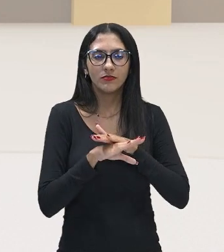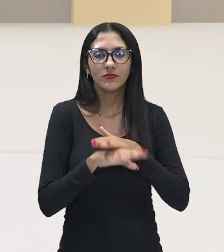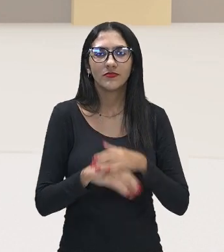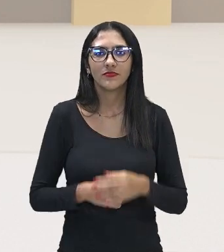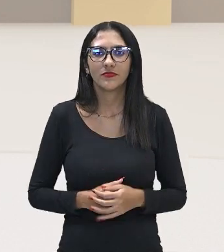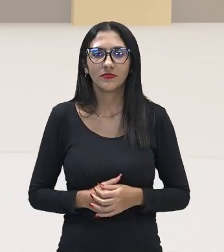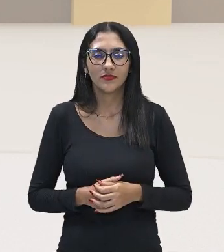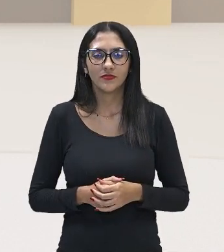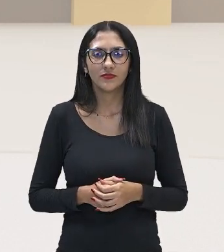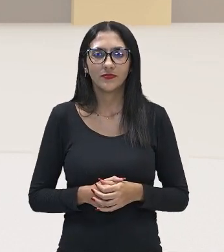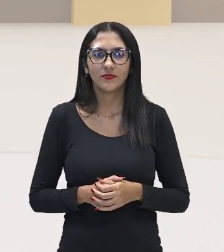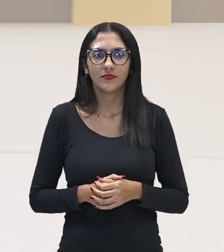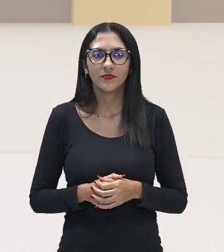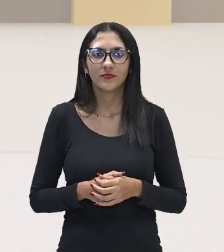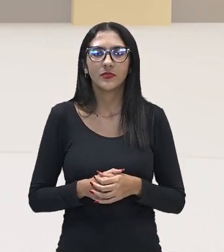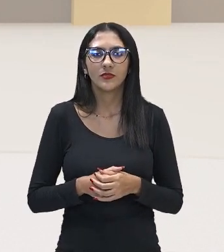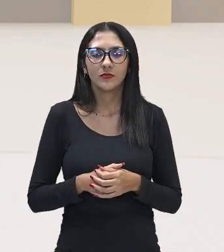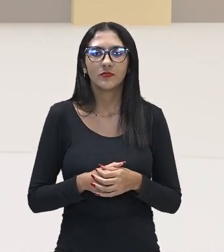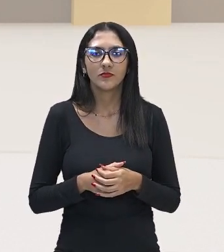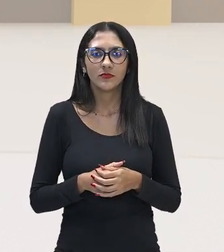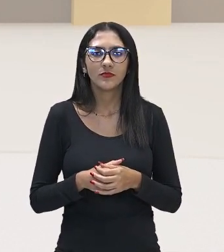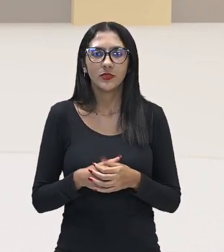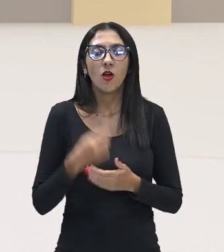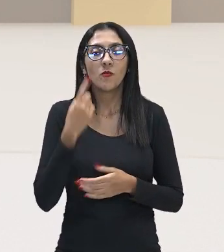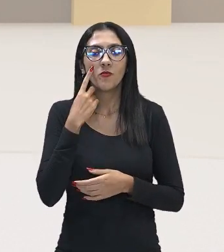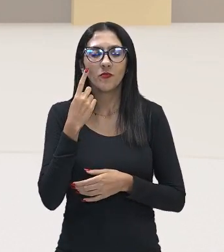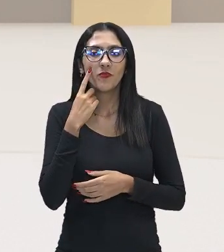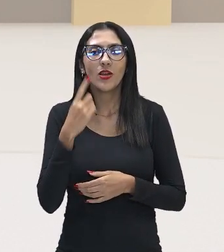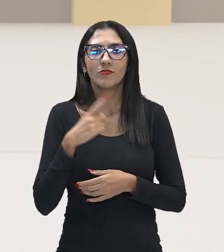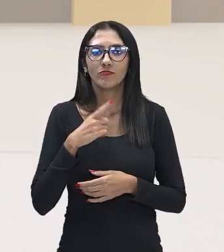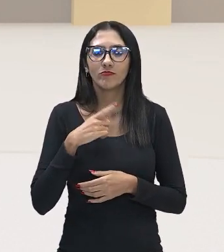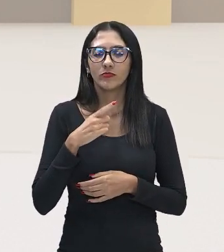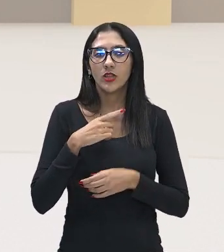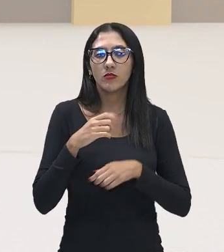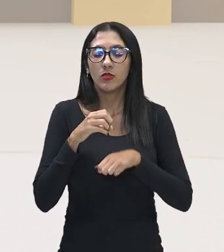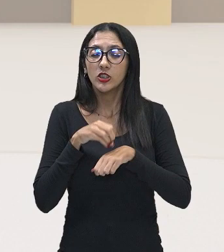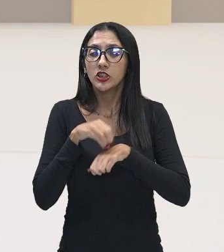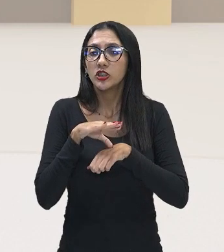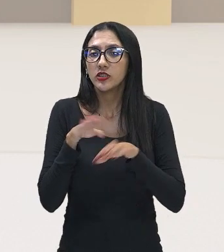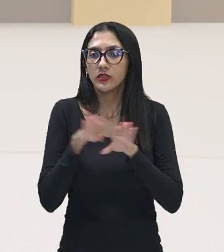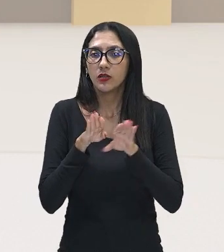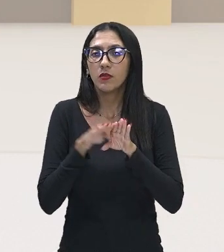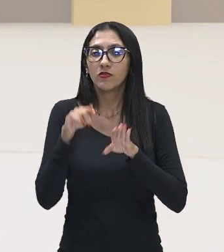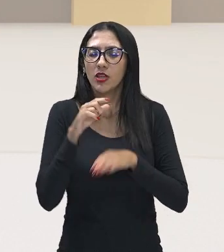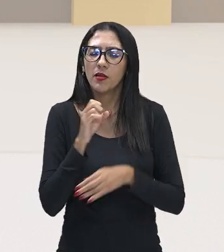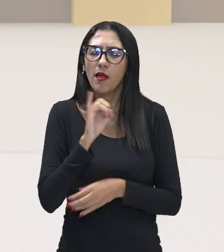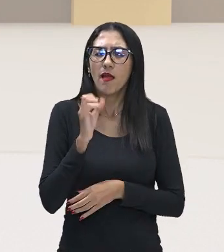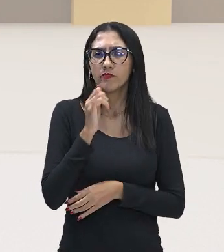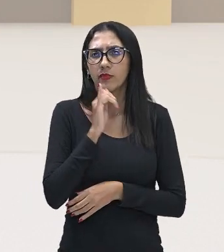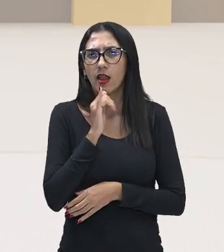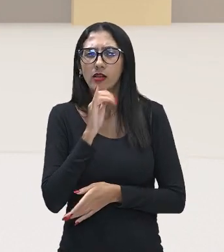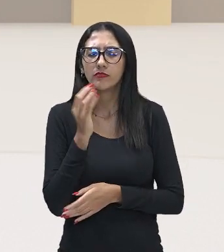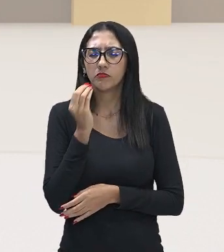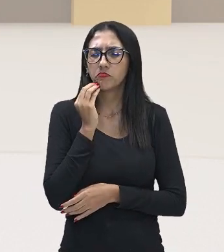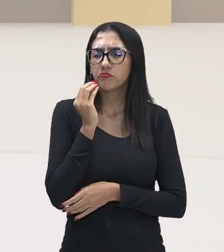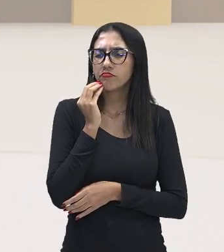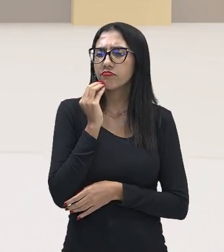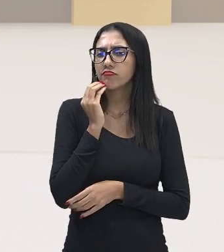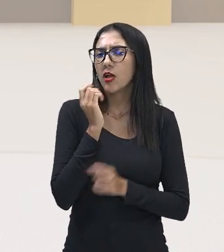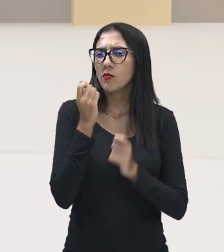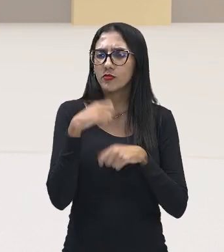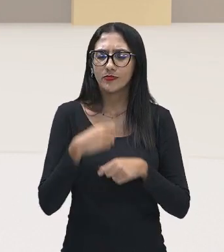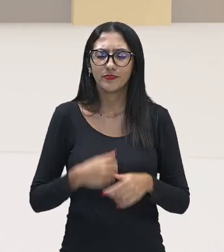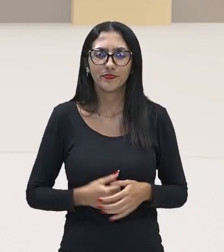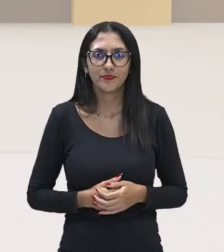ok? Então acompanhe aí que a gente separou 5 investimentos aí que são maravilhosos para você tentar começar aí a investir em